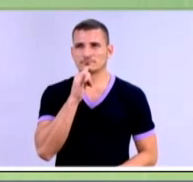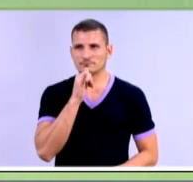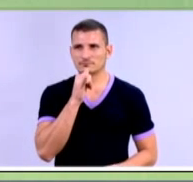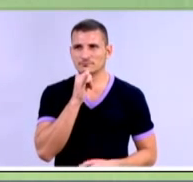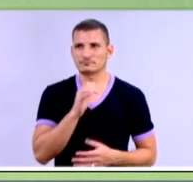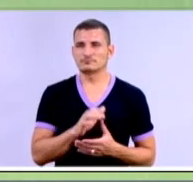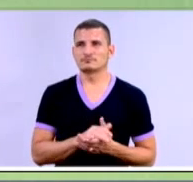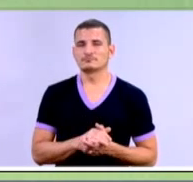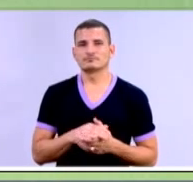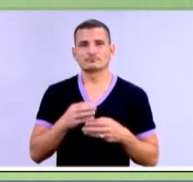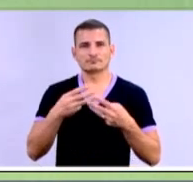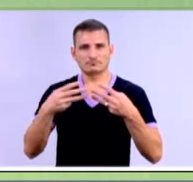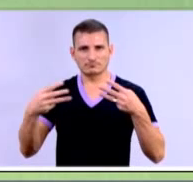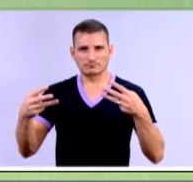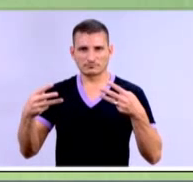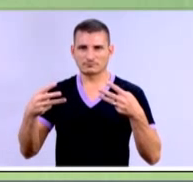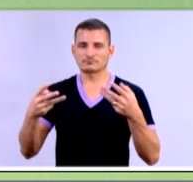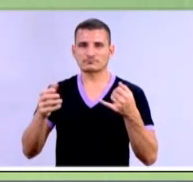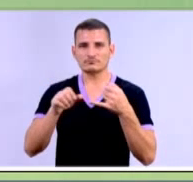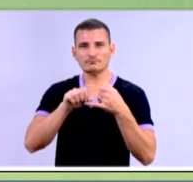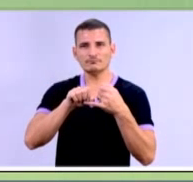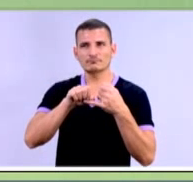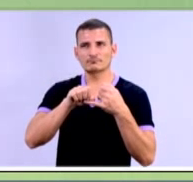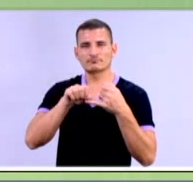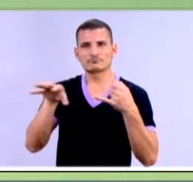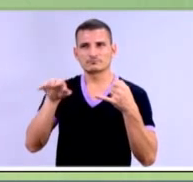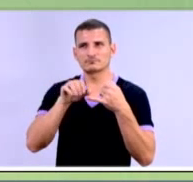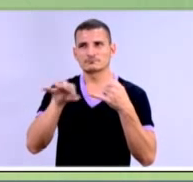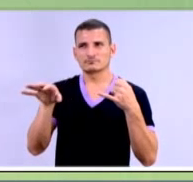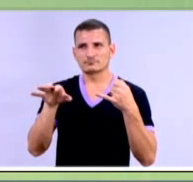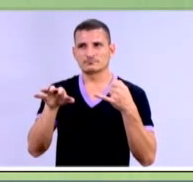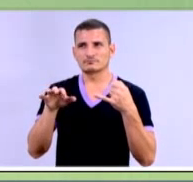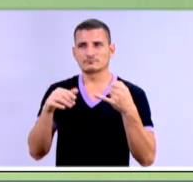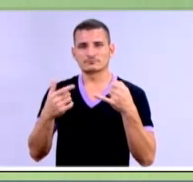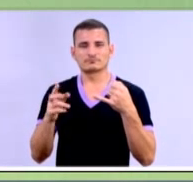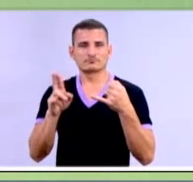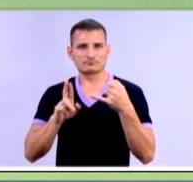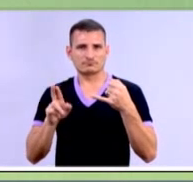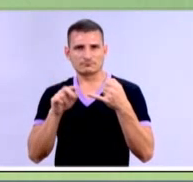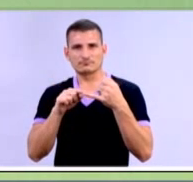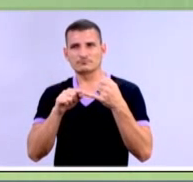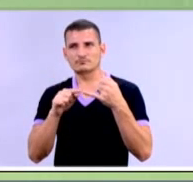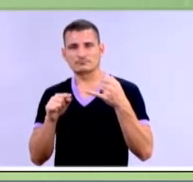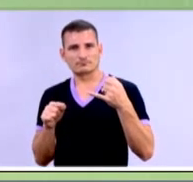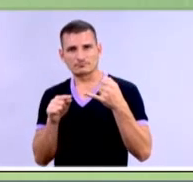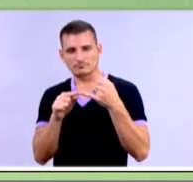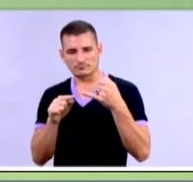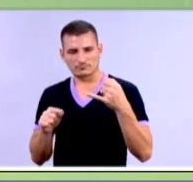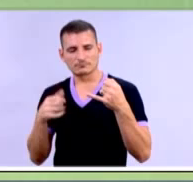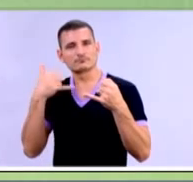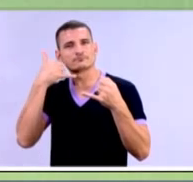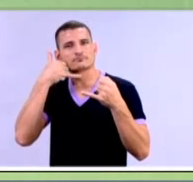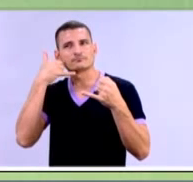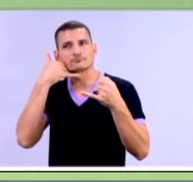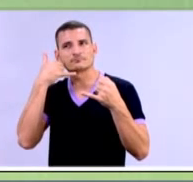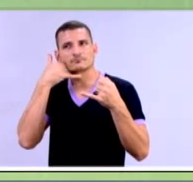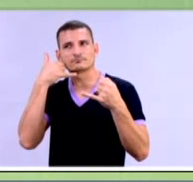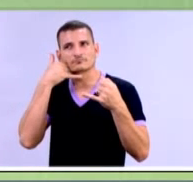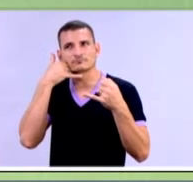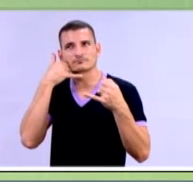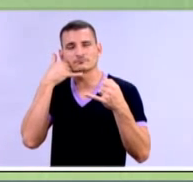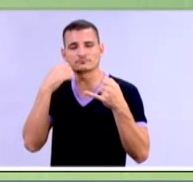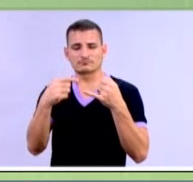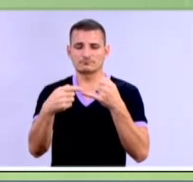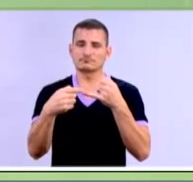está transmitindo redes, sinalização de rede. Por que não usar esse par aqui para telefonia e colocar